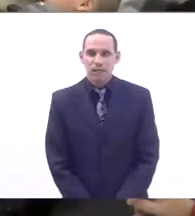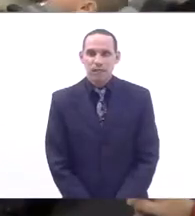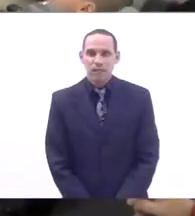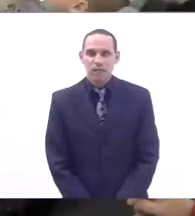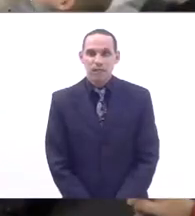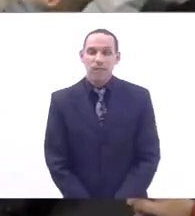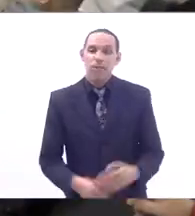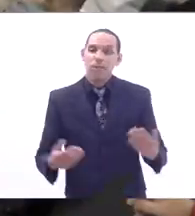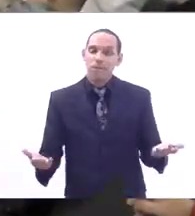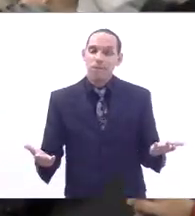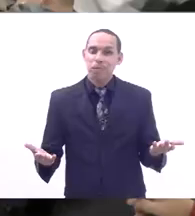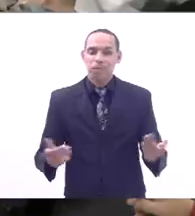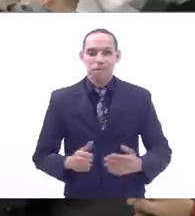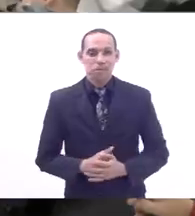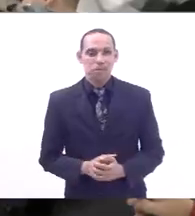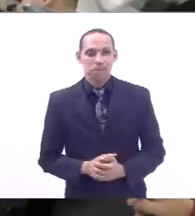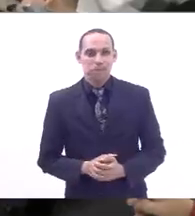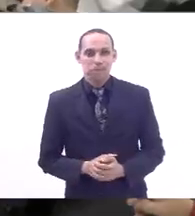Bem, gente,